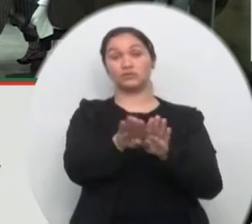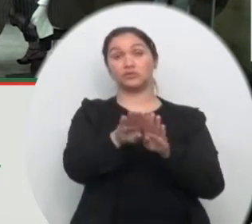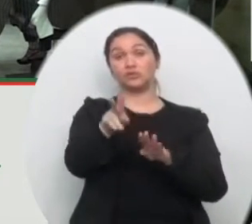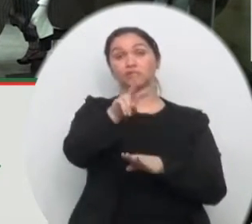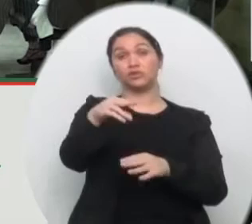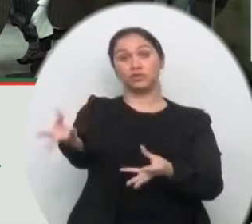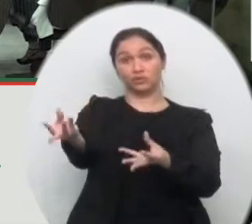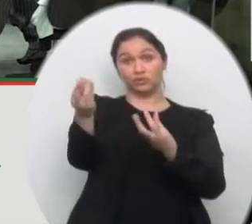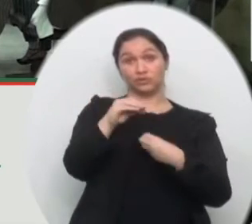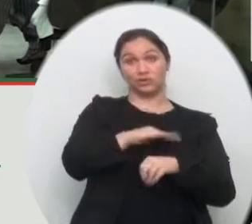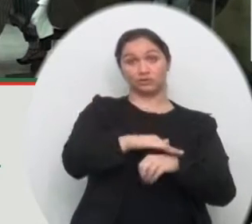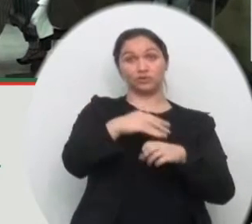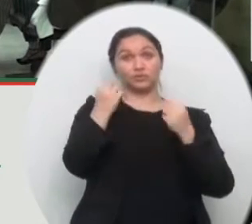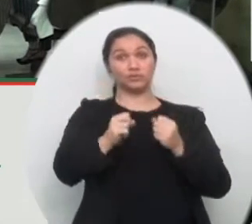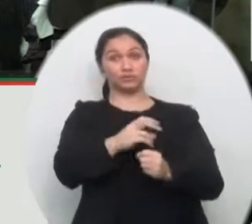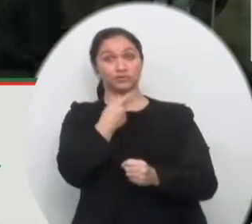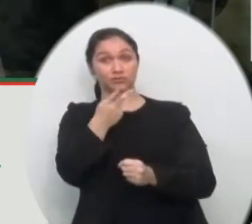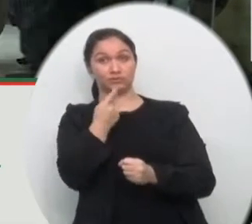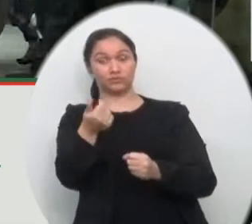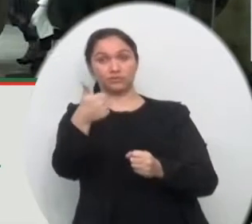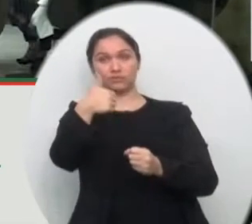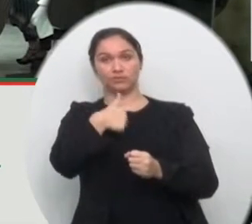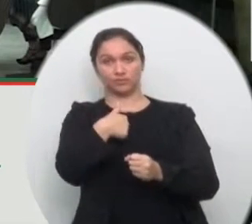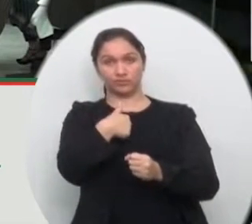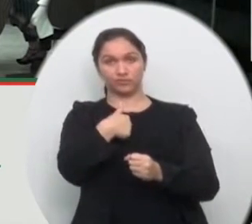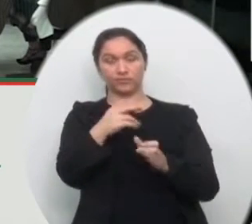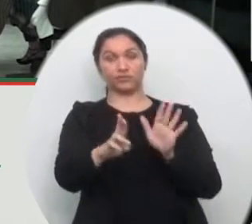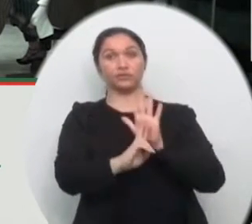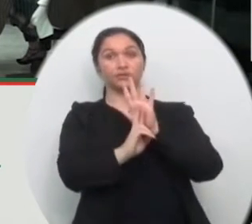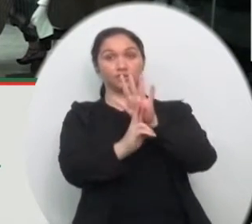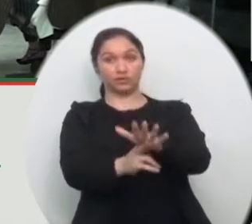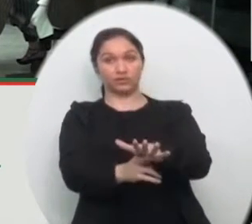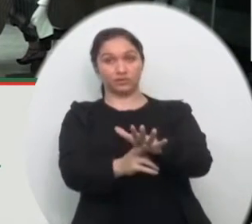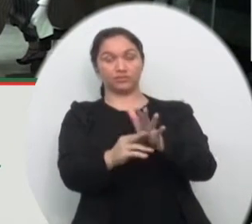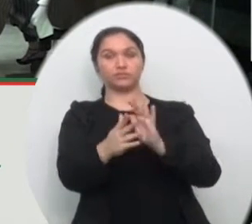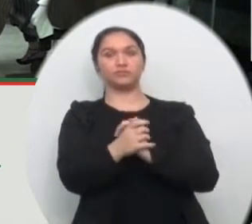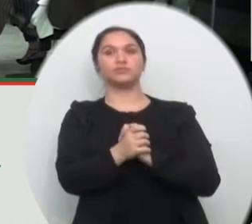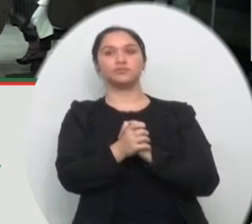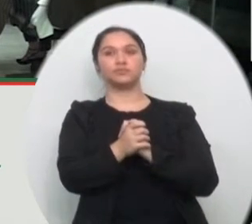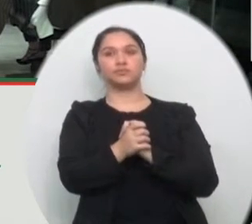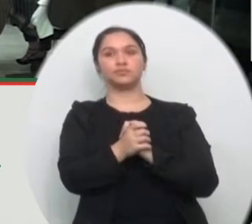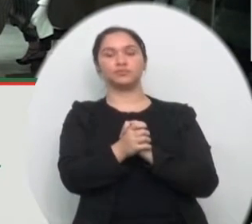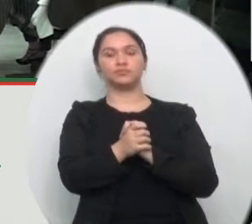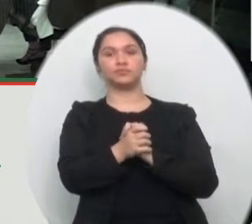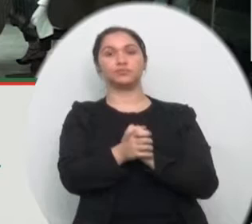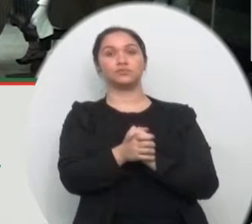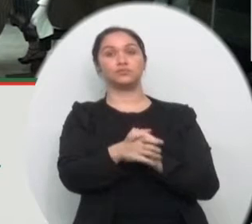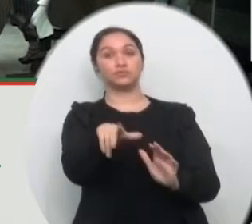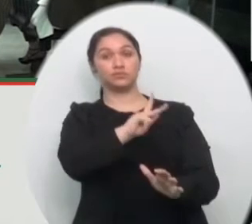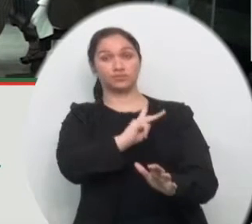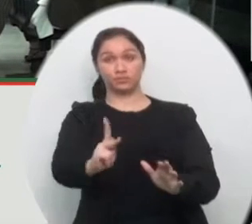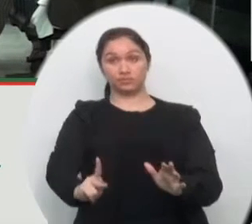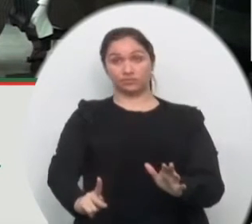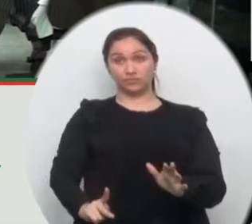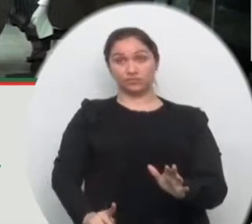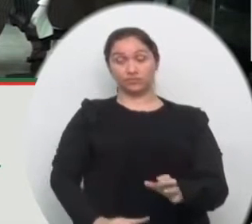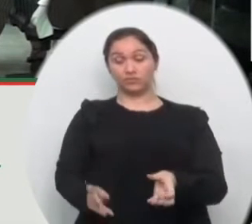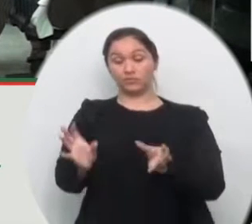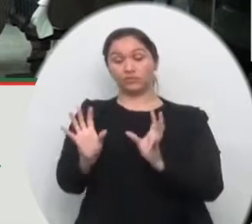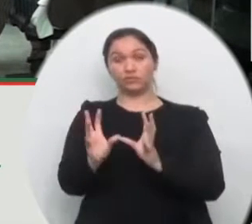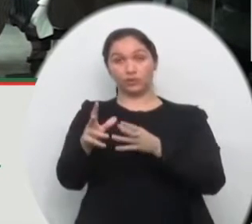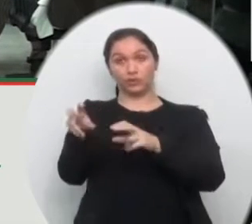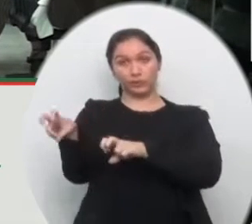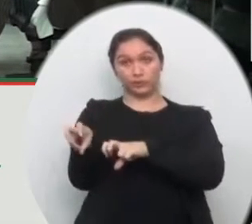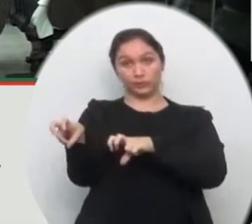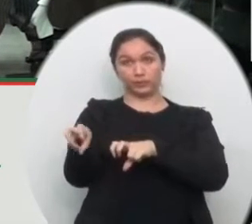gente aqui. Eu queria me apresentar, meu nome é Jefferson D'Agostinho, eu sou o presidente do Conselho Municipal de Desenvolvimento Rural.